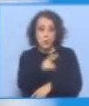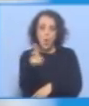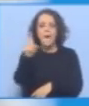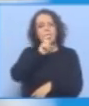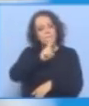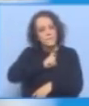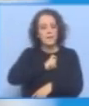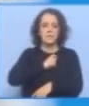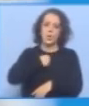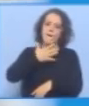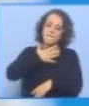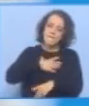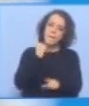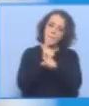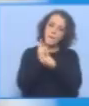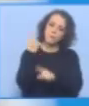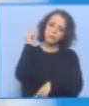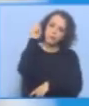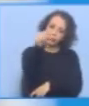avisai-me para que também eu vá adorá-lo."